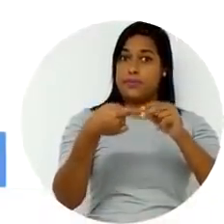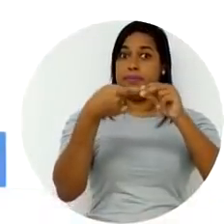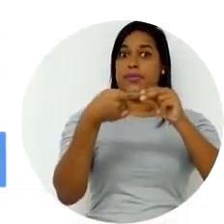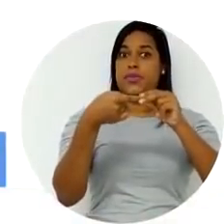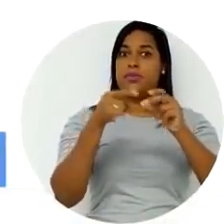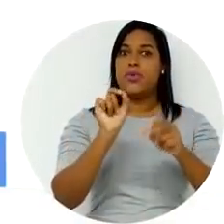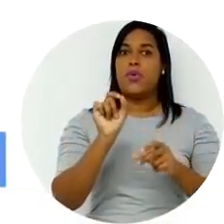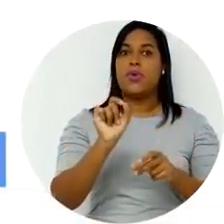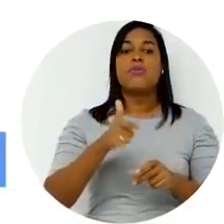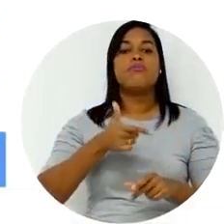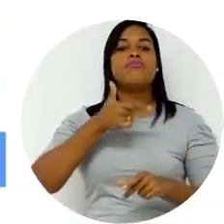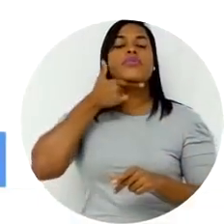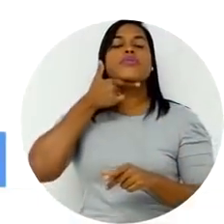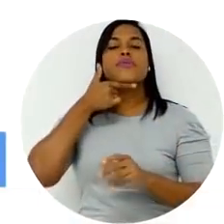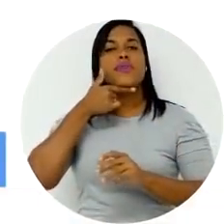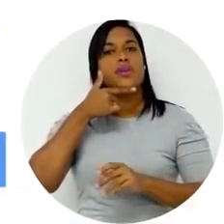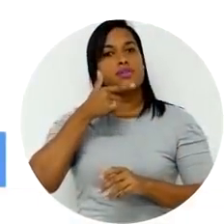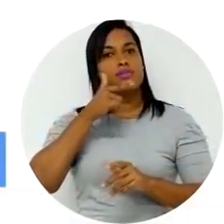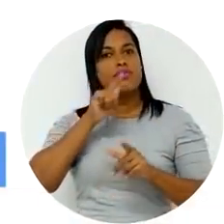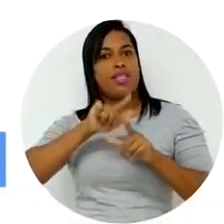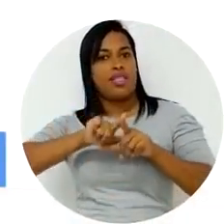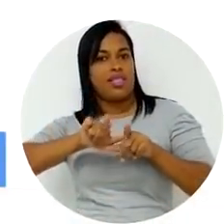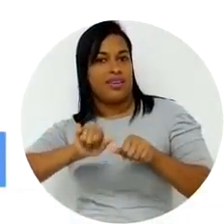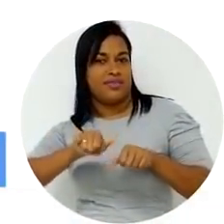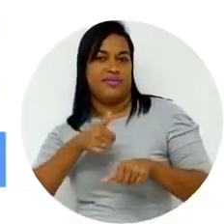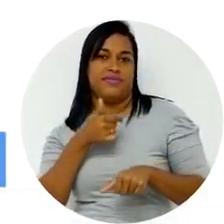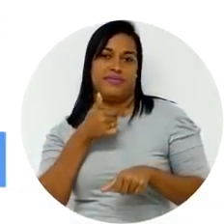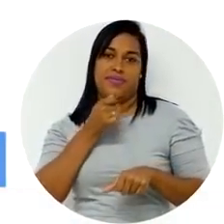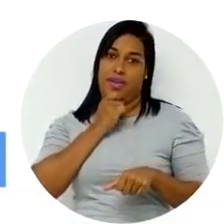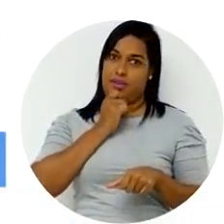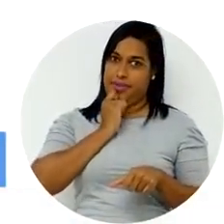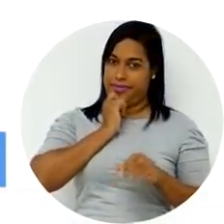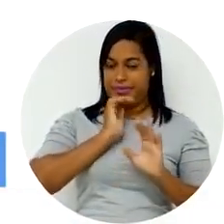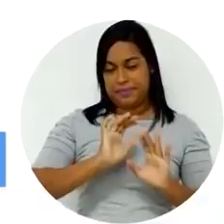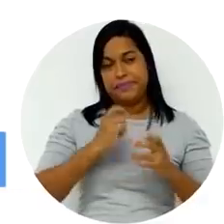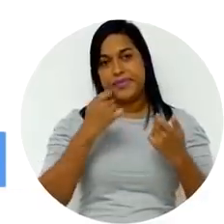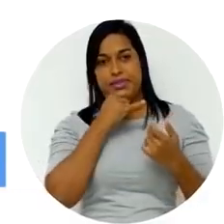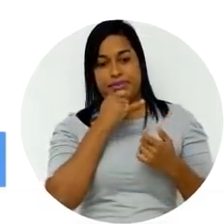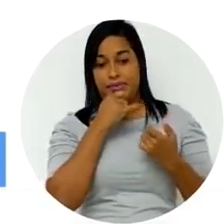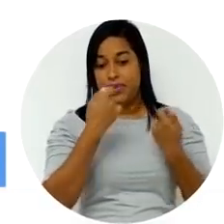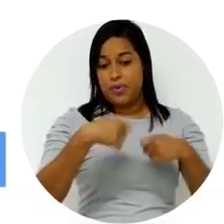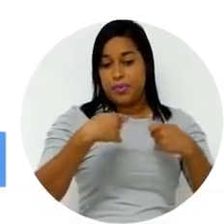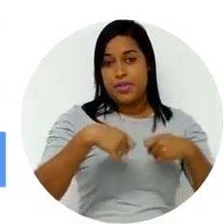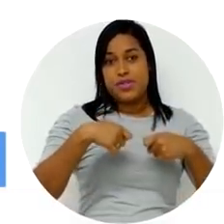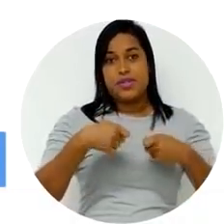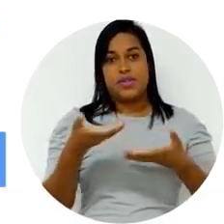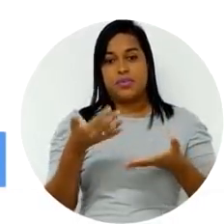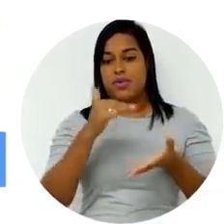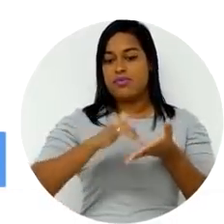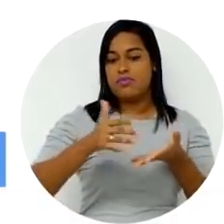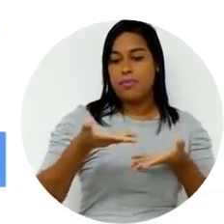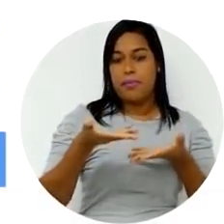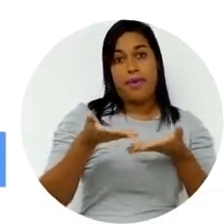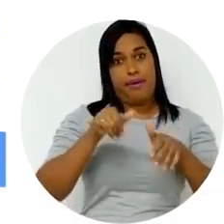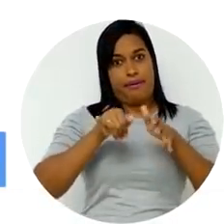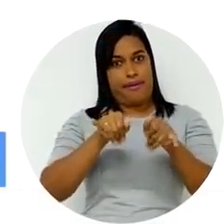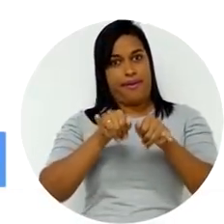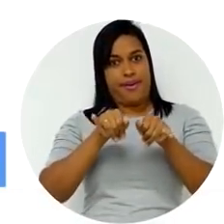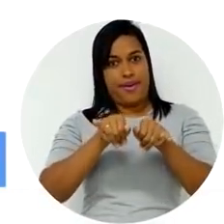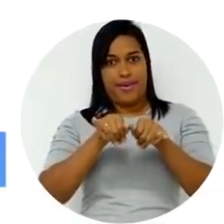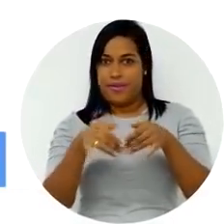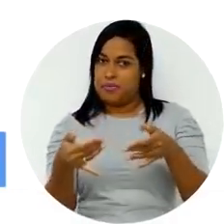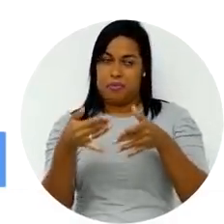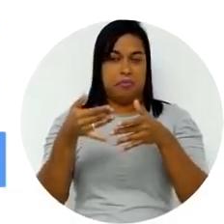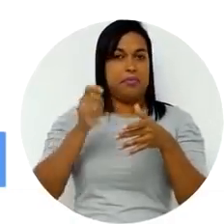principal preencher os cargos vagos. Por exemplo, precisamos de balconistas no supermercado,